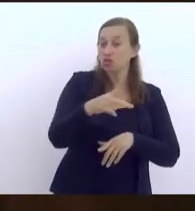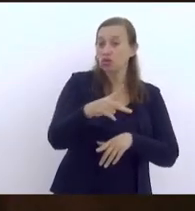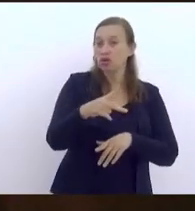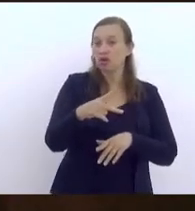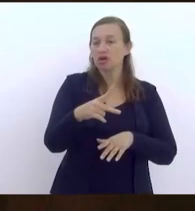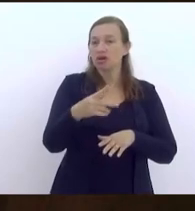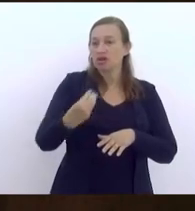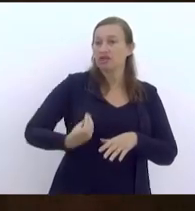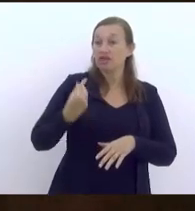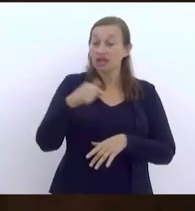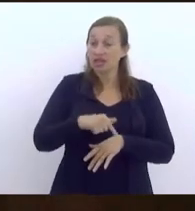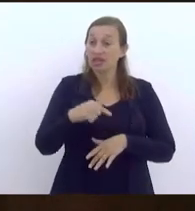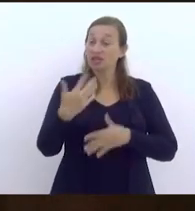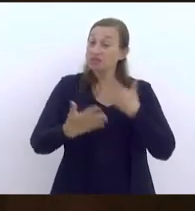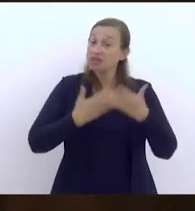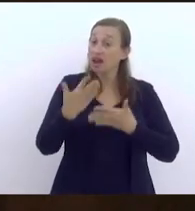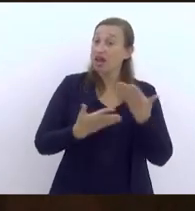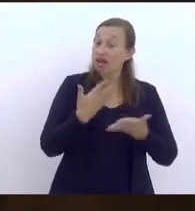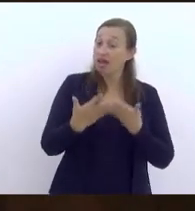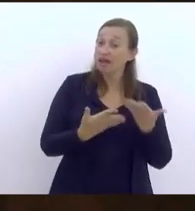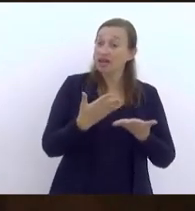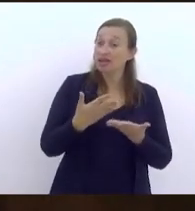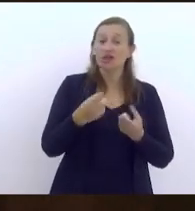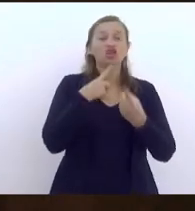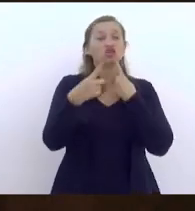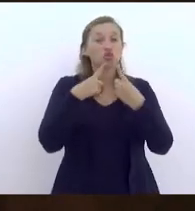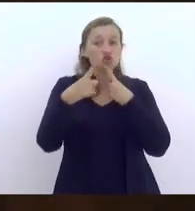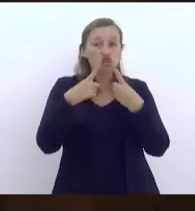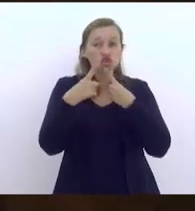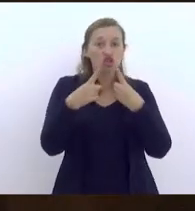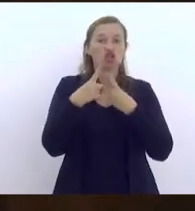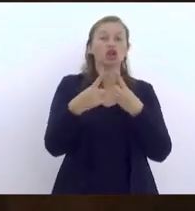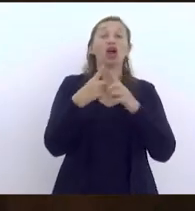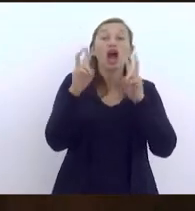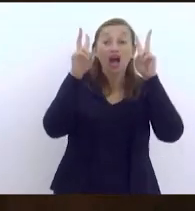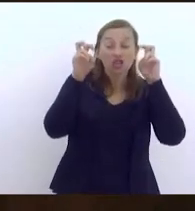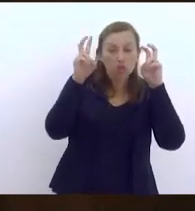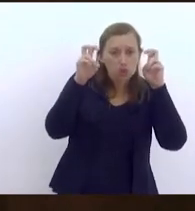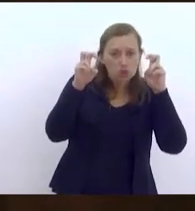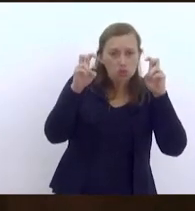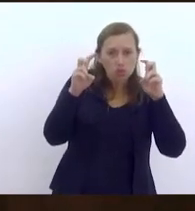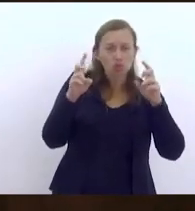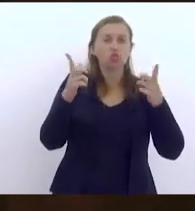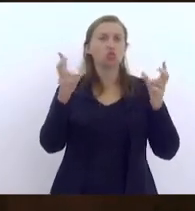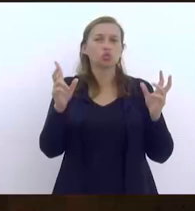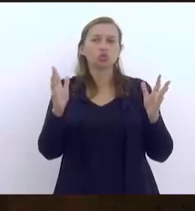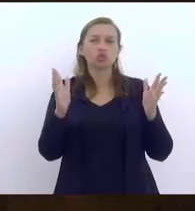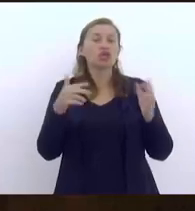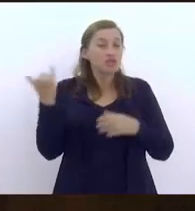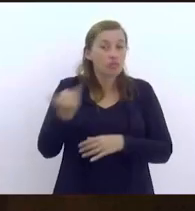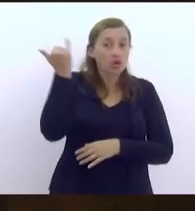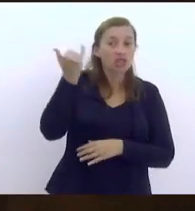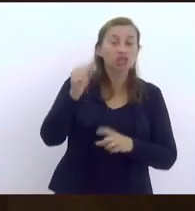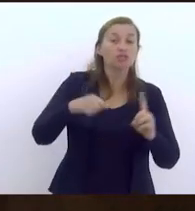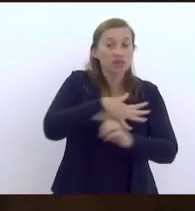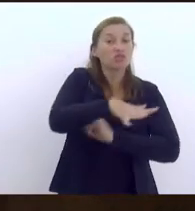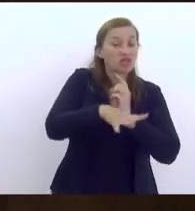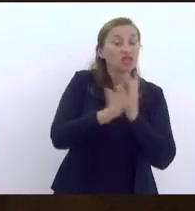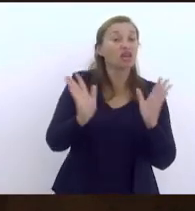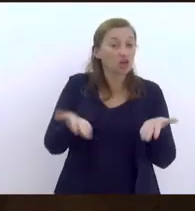engrandece. Porque faz a gente debater em alto nível. E discutir questões que são atuais e são importantes para a